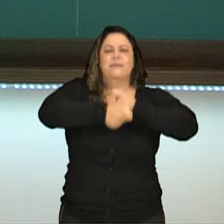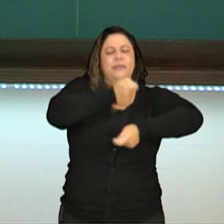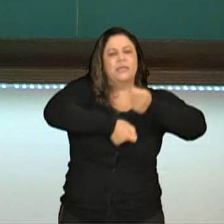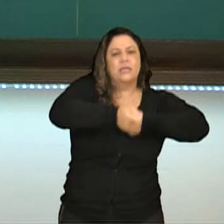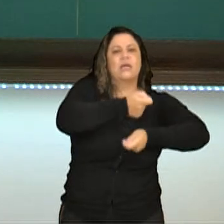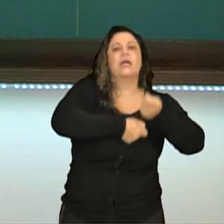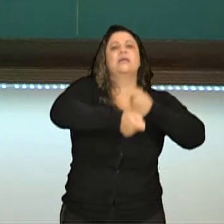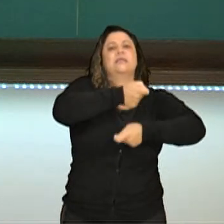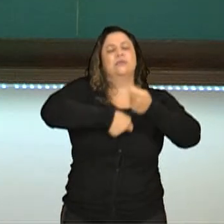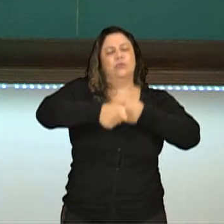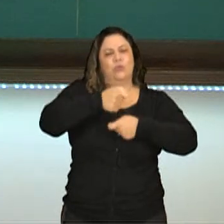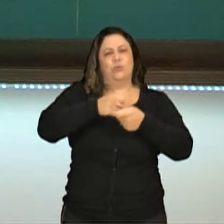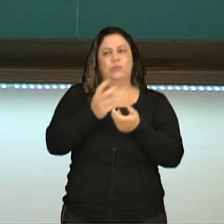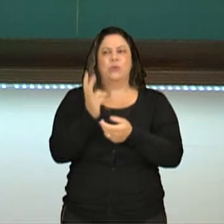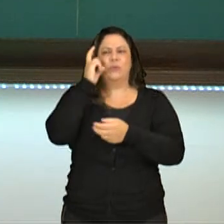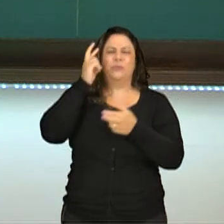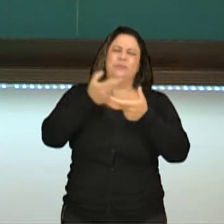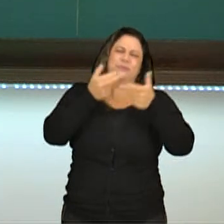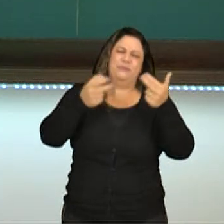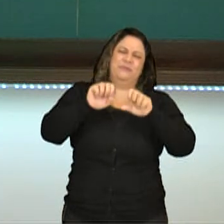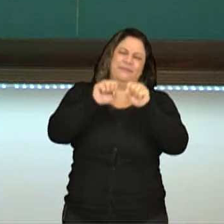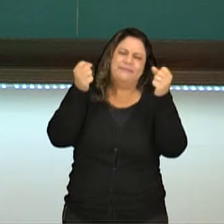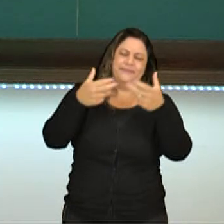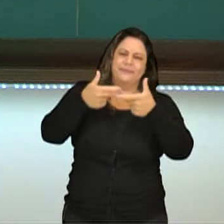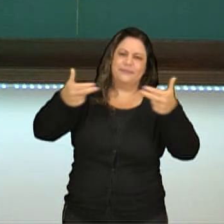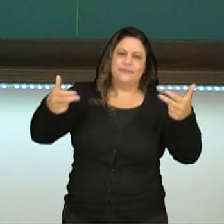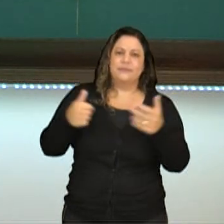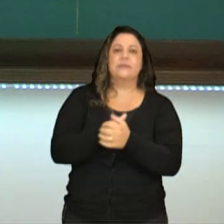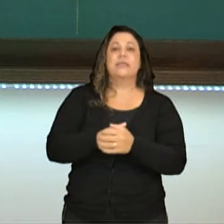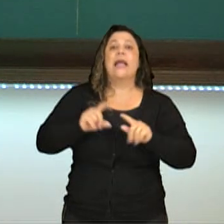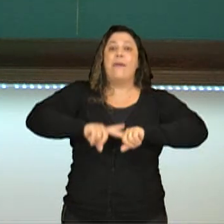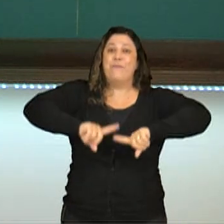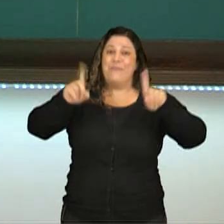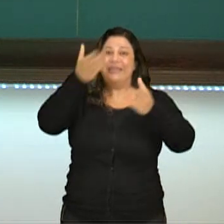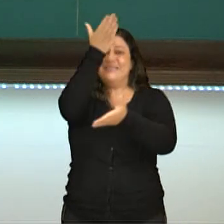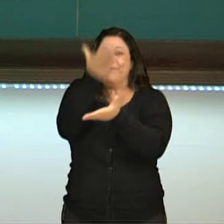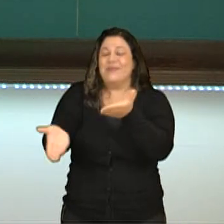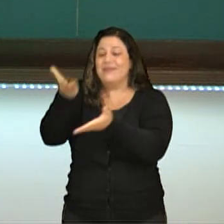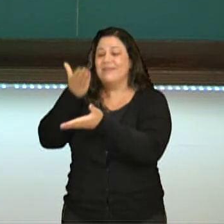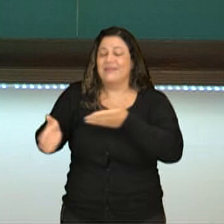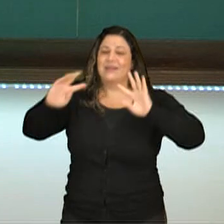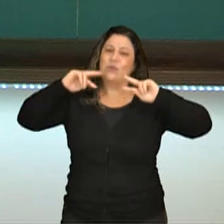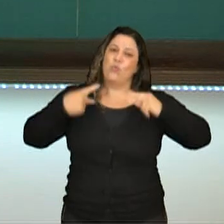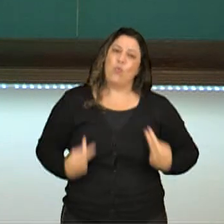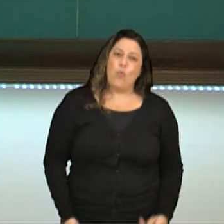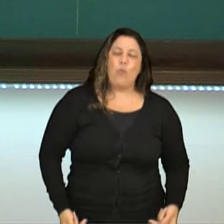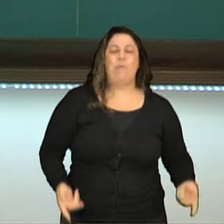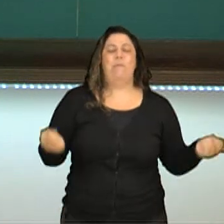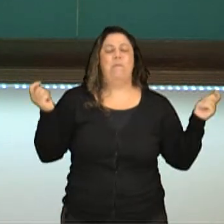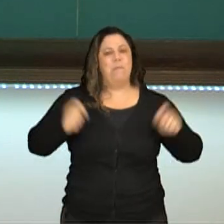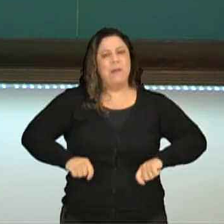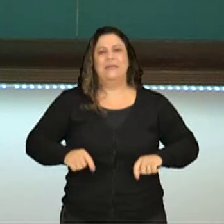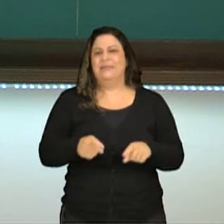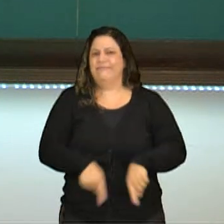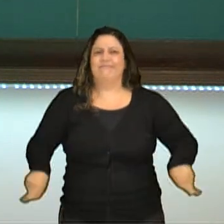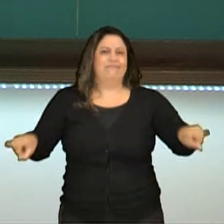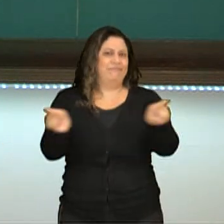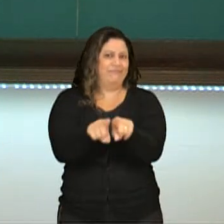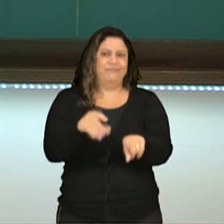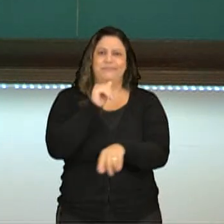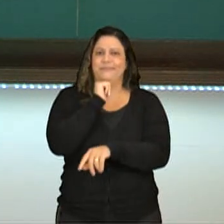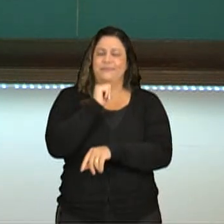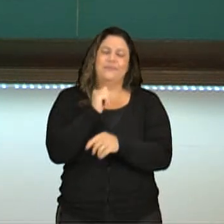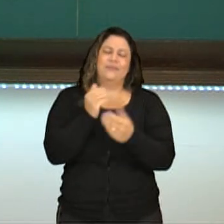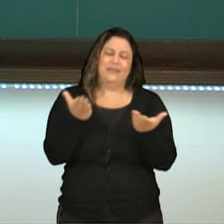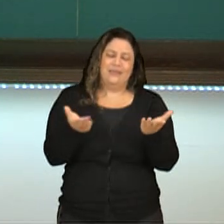economia, à cultura de um país, de uma região, mas as perdas humanas que não têm retorno, marcam